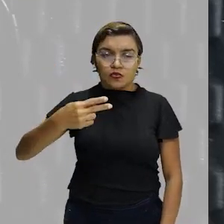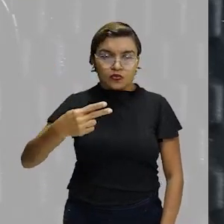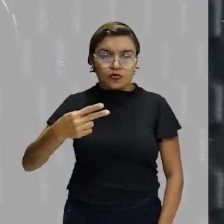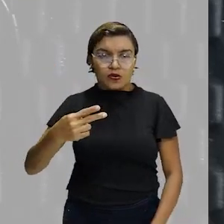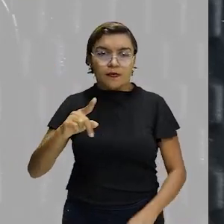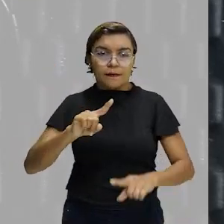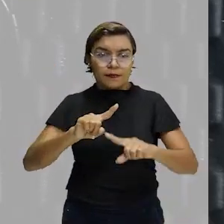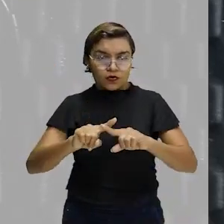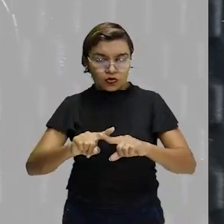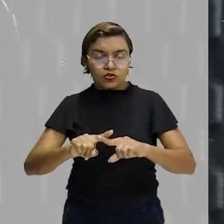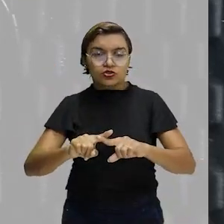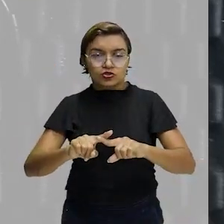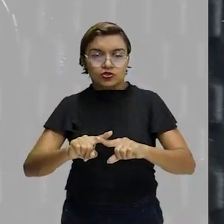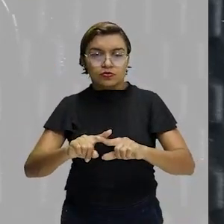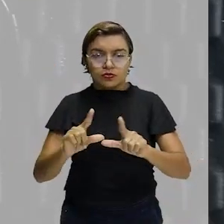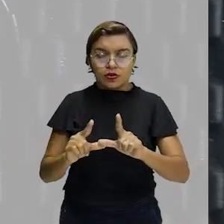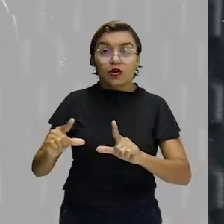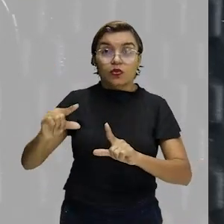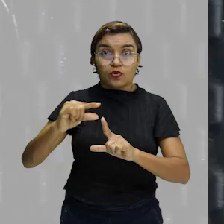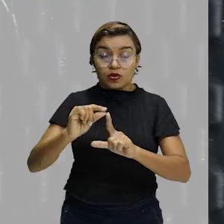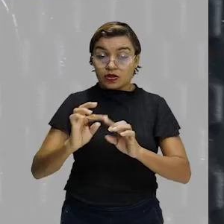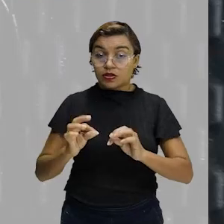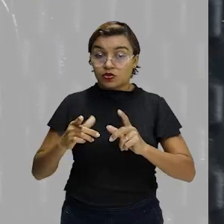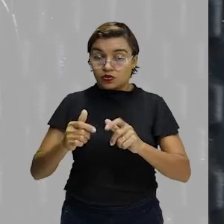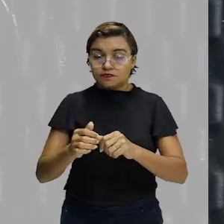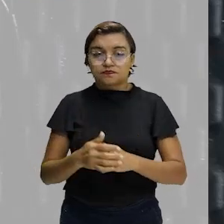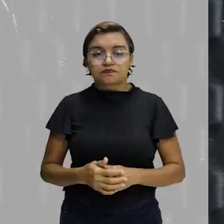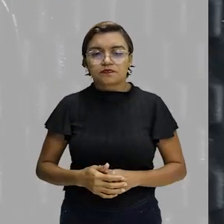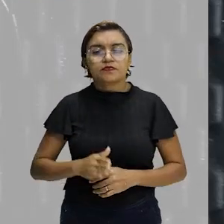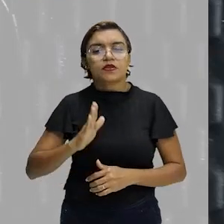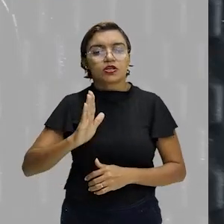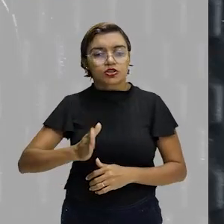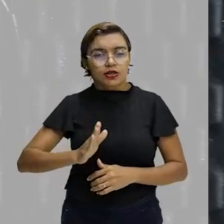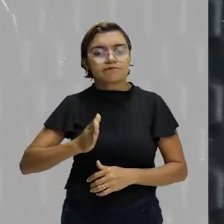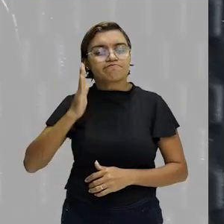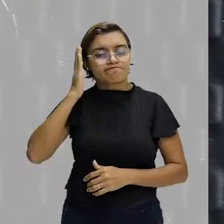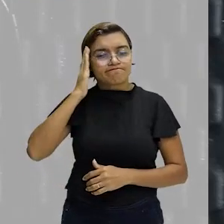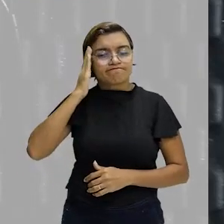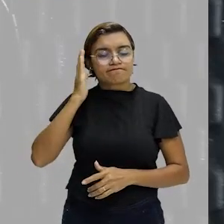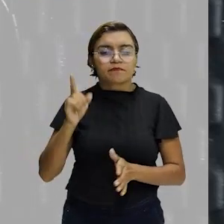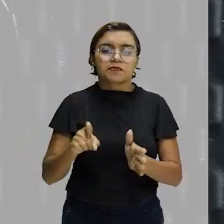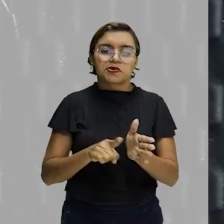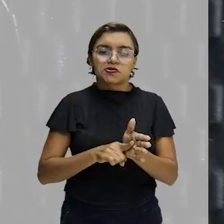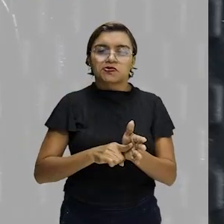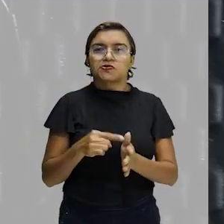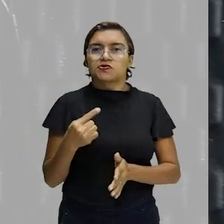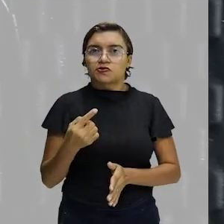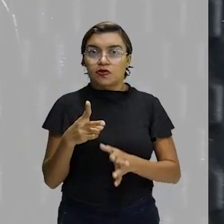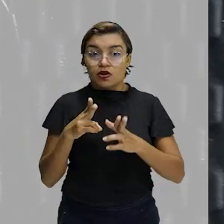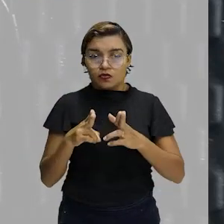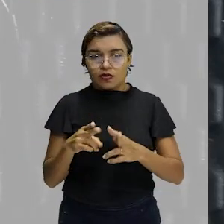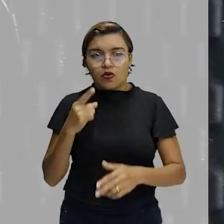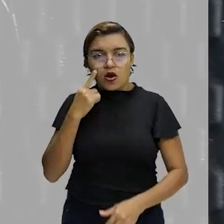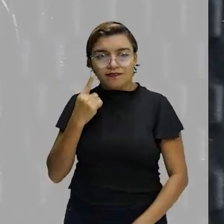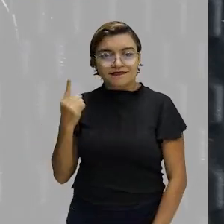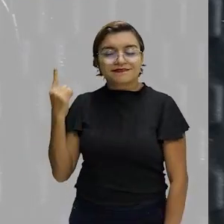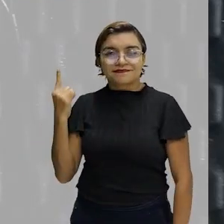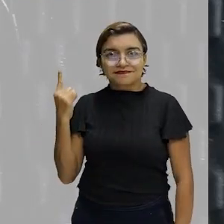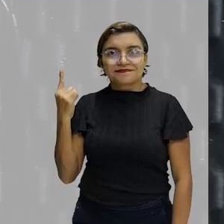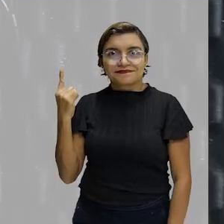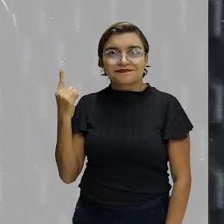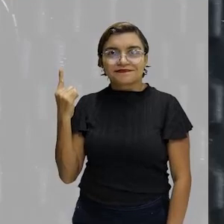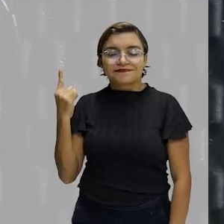multiplicar todo o logaritmo. Bom, eu já sei que menos 1 é igual a k vezes t vezes